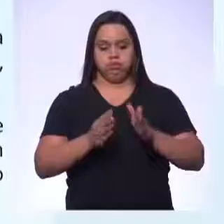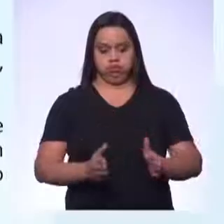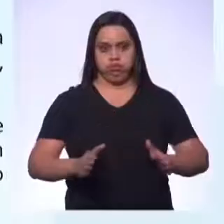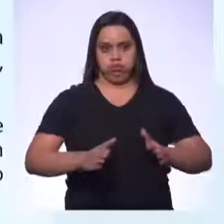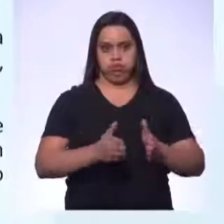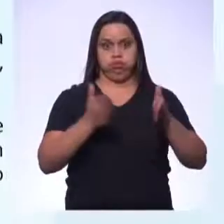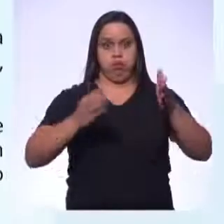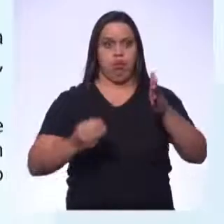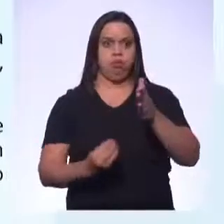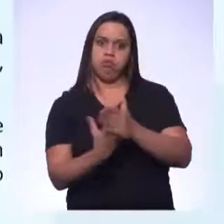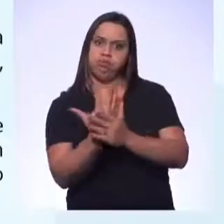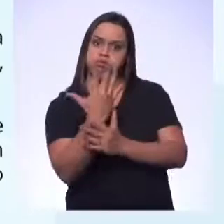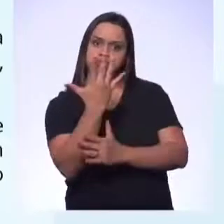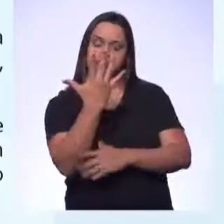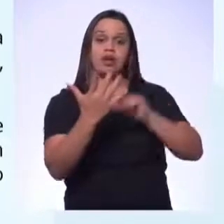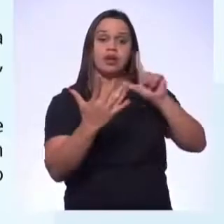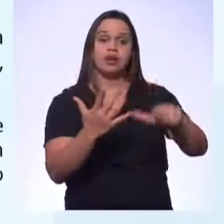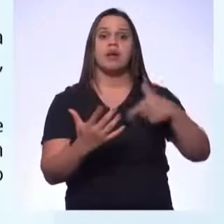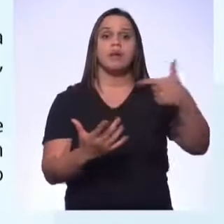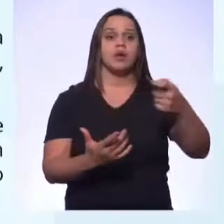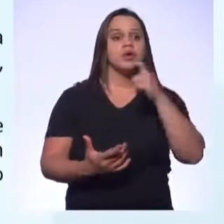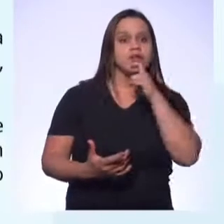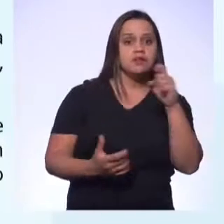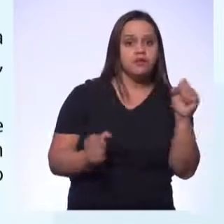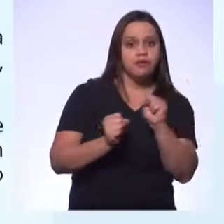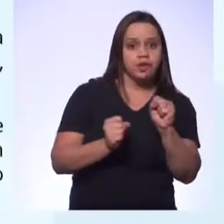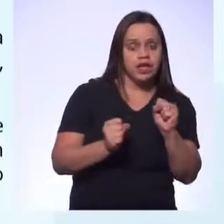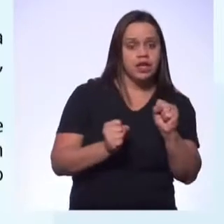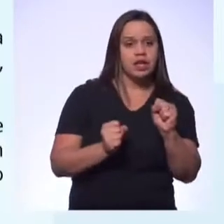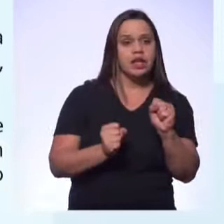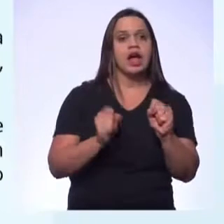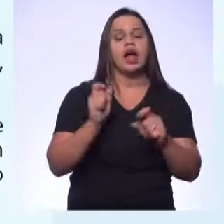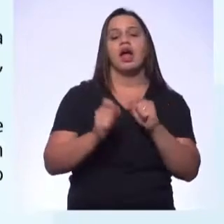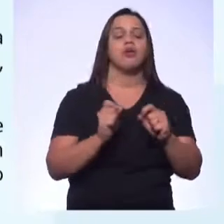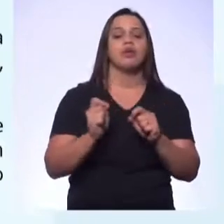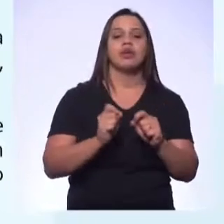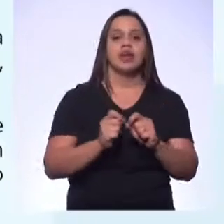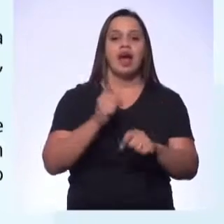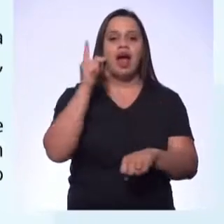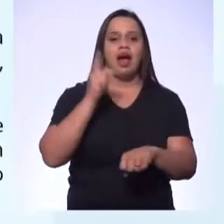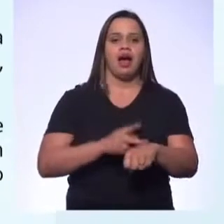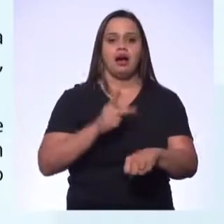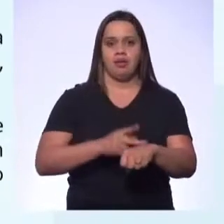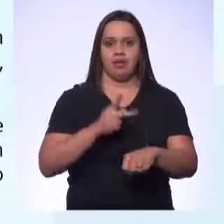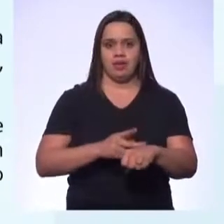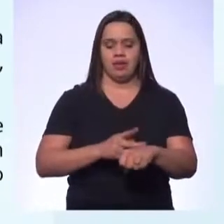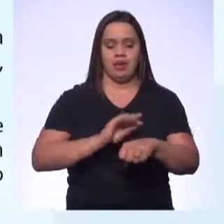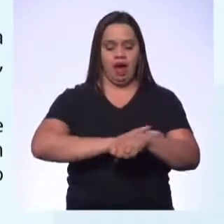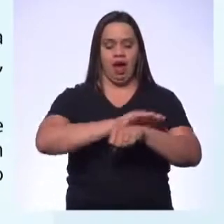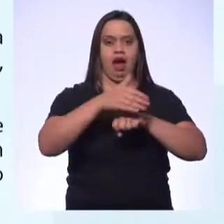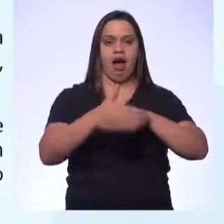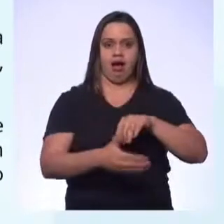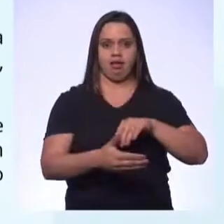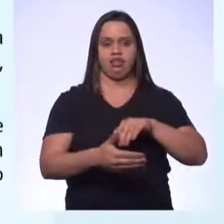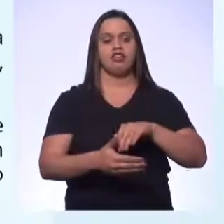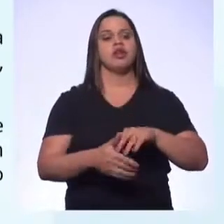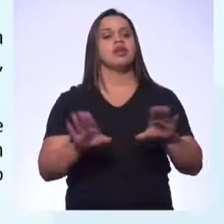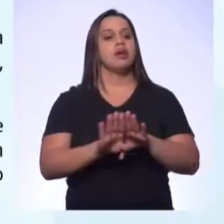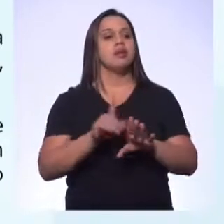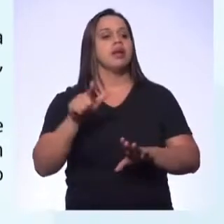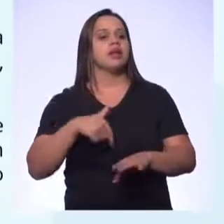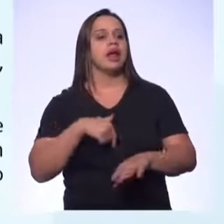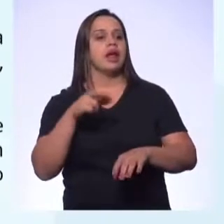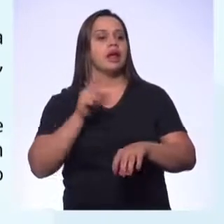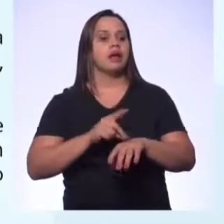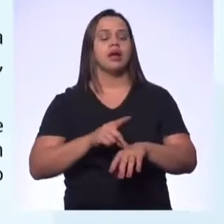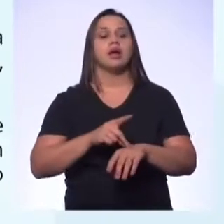e posteriormente se esfria, ou seja, é o magma que se resfria na superfície terrestre. E tem a rocha plutônica